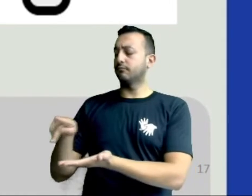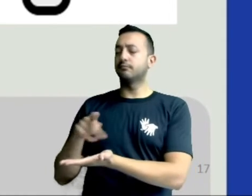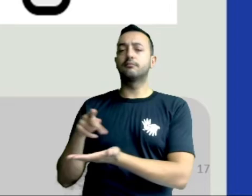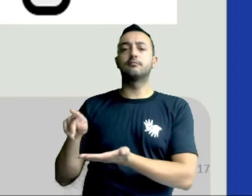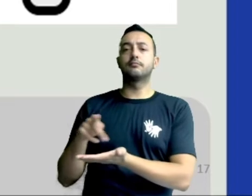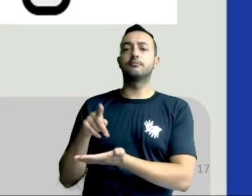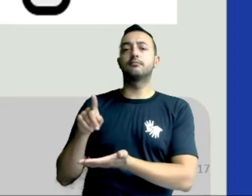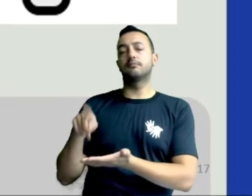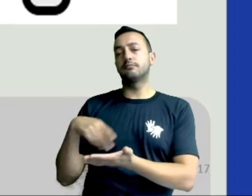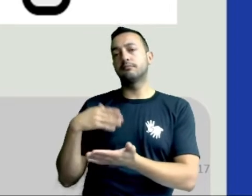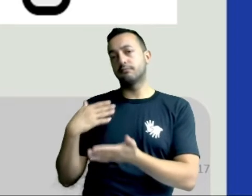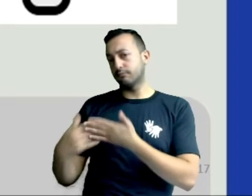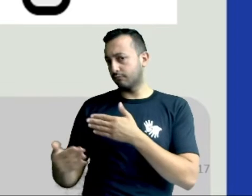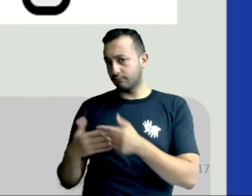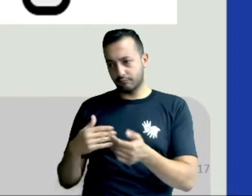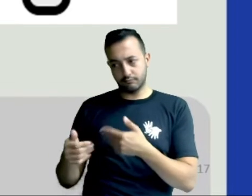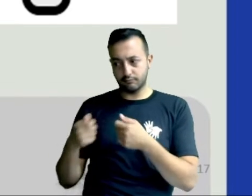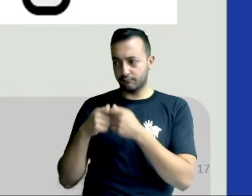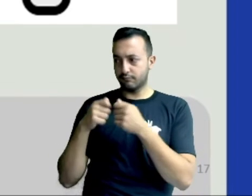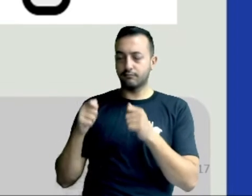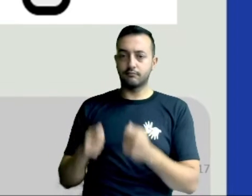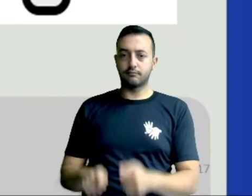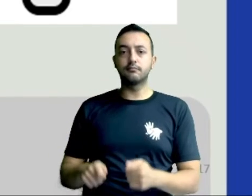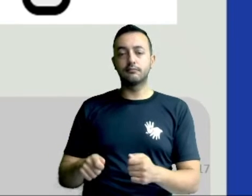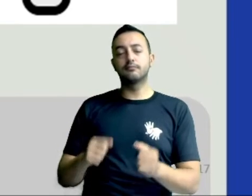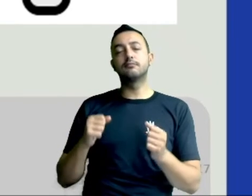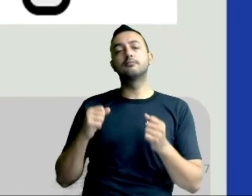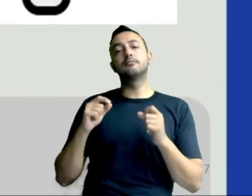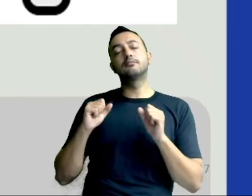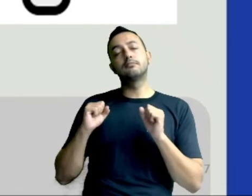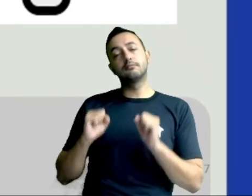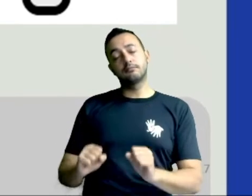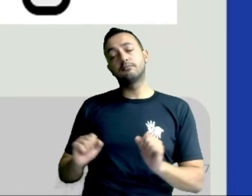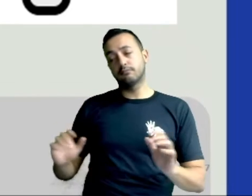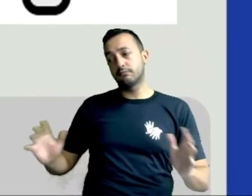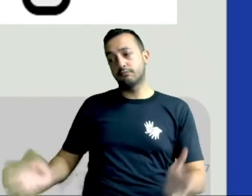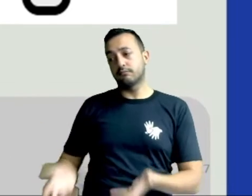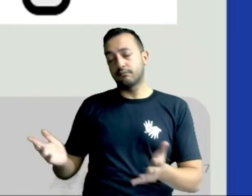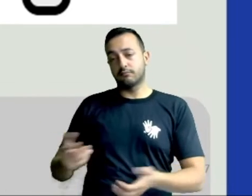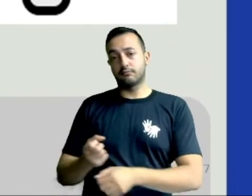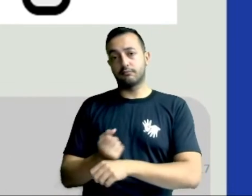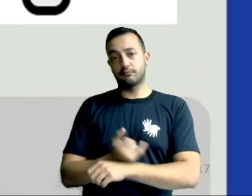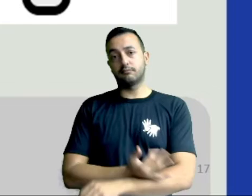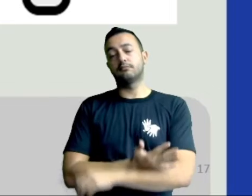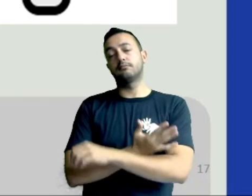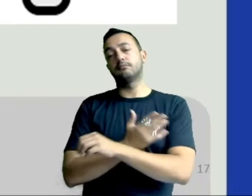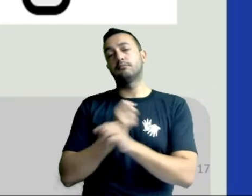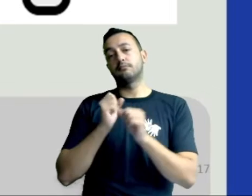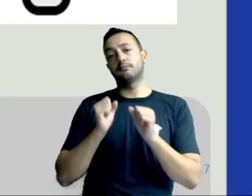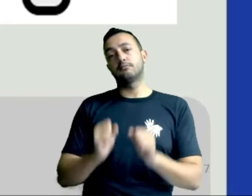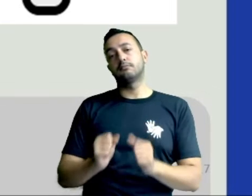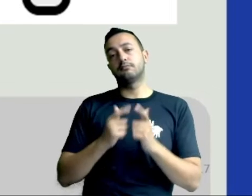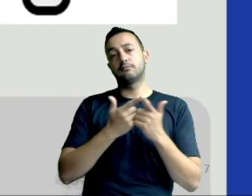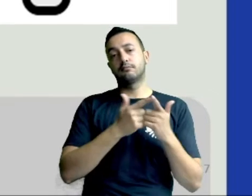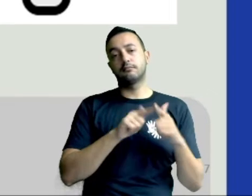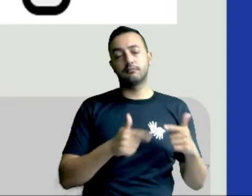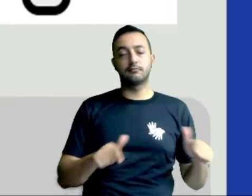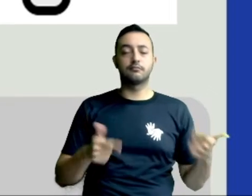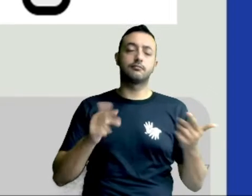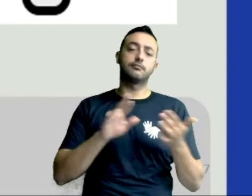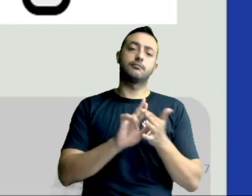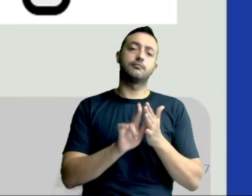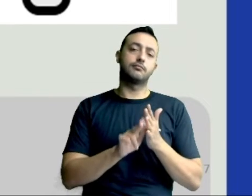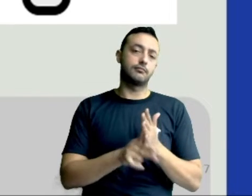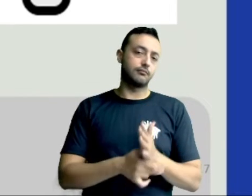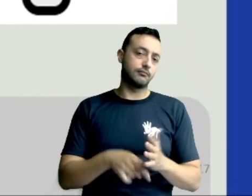é qualquer produção artística que provoca emoções e que pode ser literatura, artes